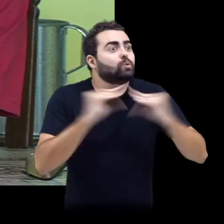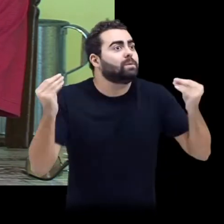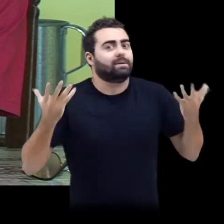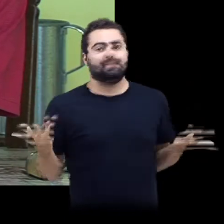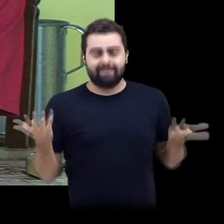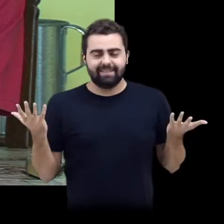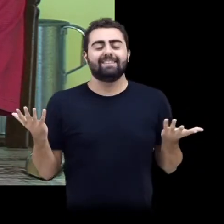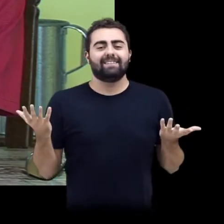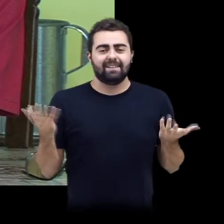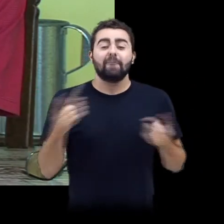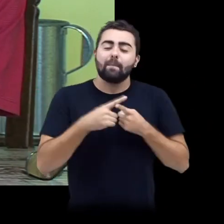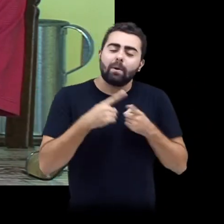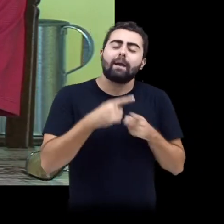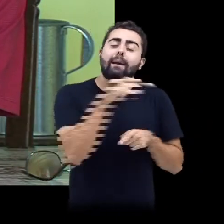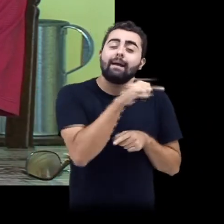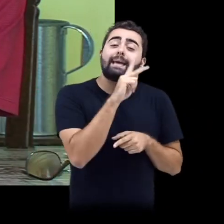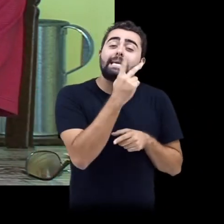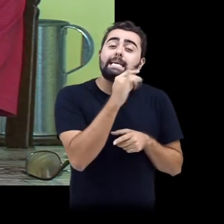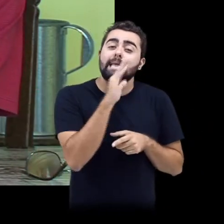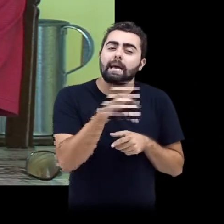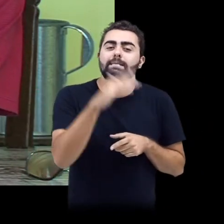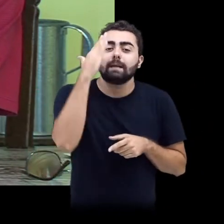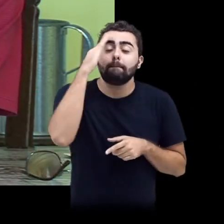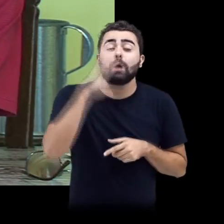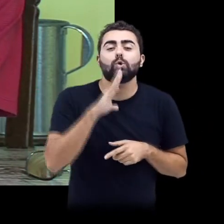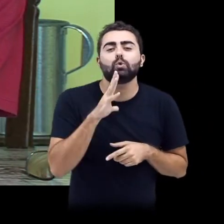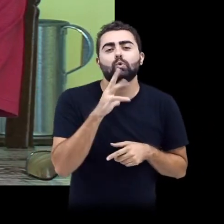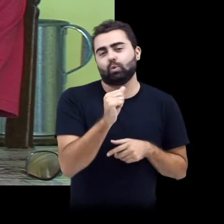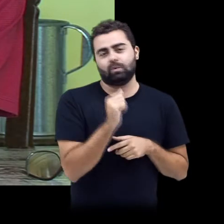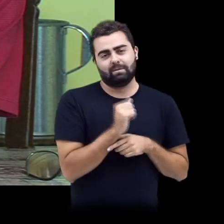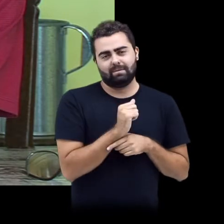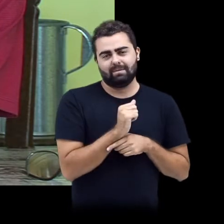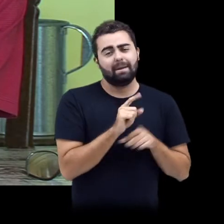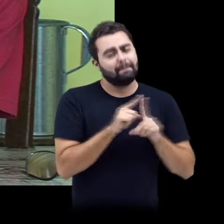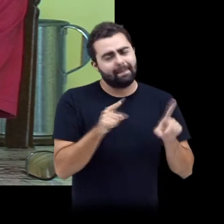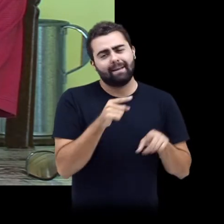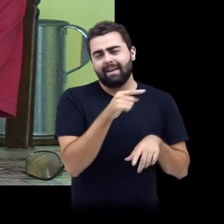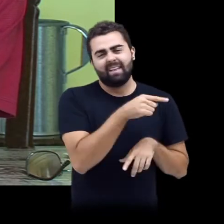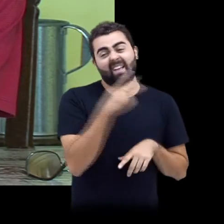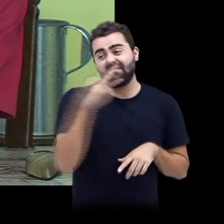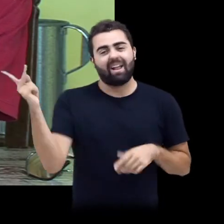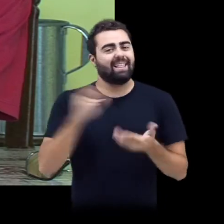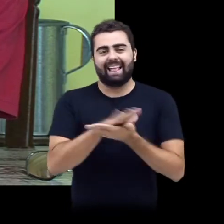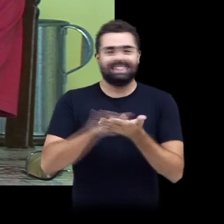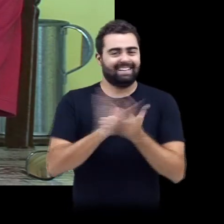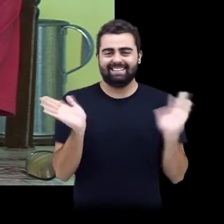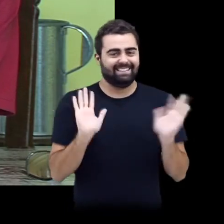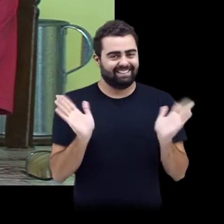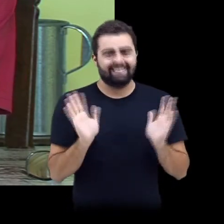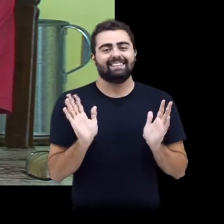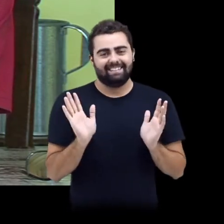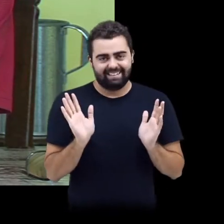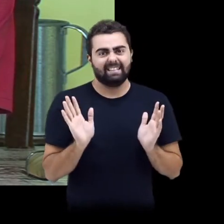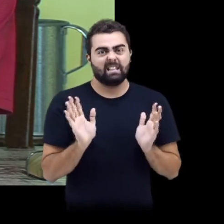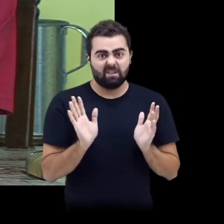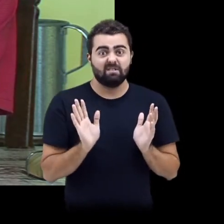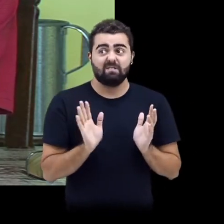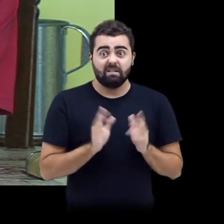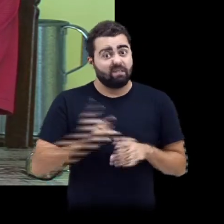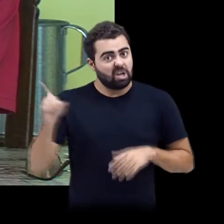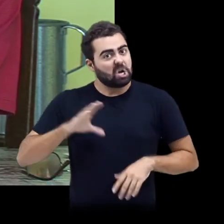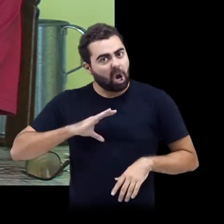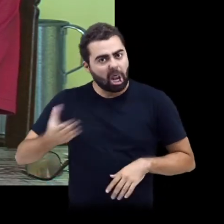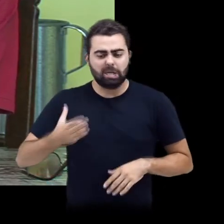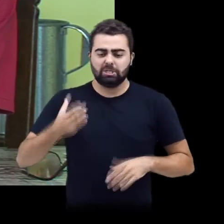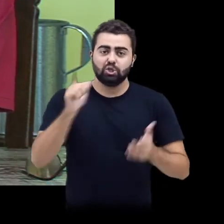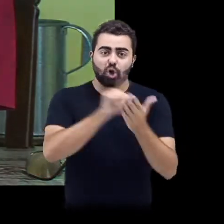ele não ia entregar nada. Então eles devem ter botado logo para lascar em cima do velho para ver se ele entregava, e